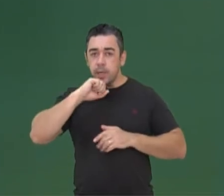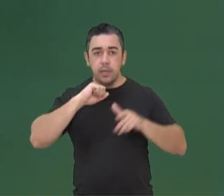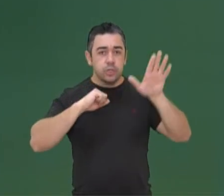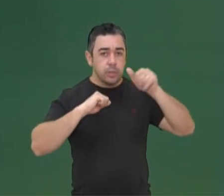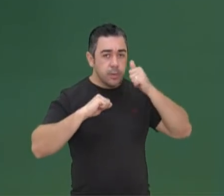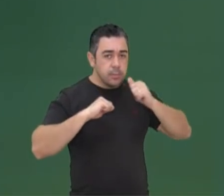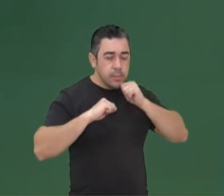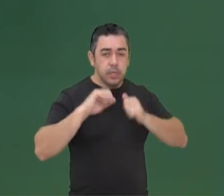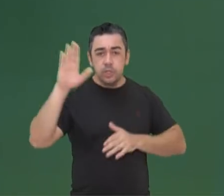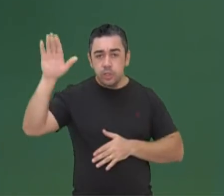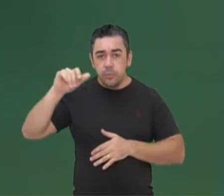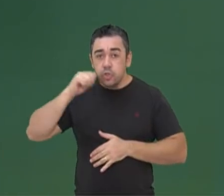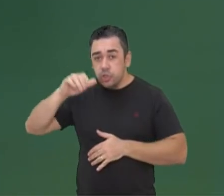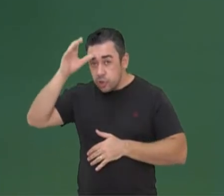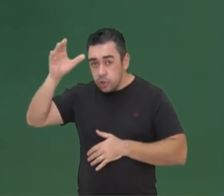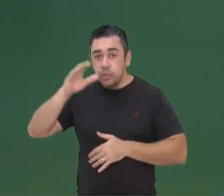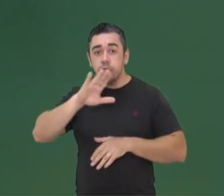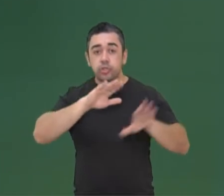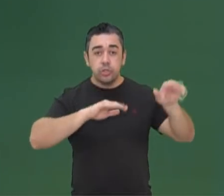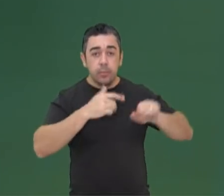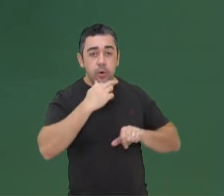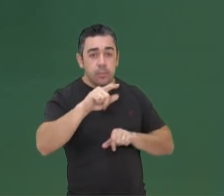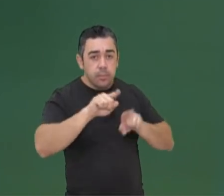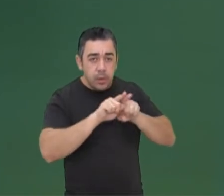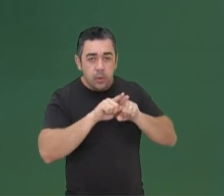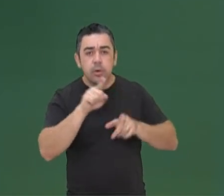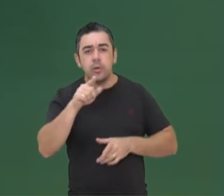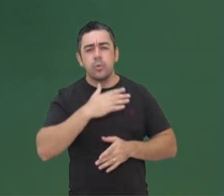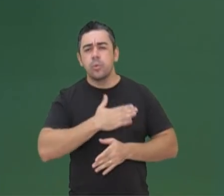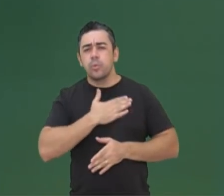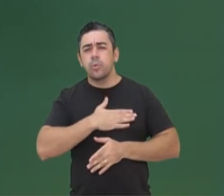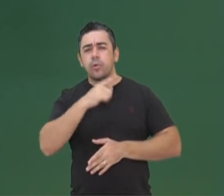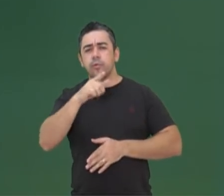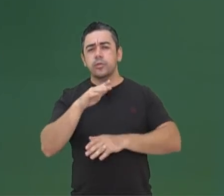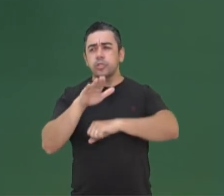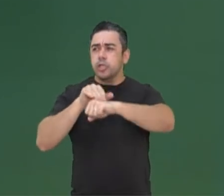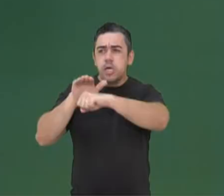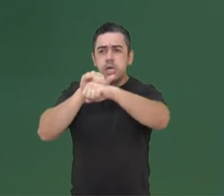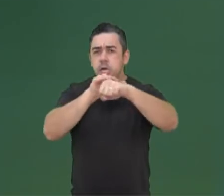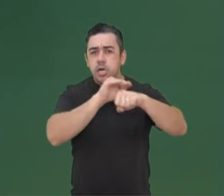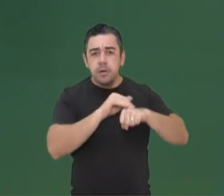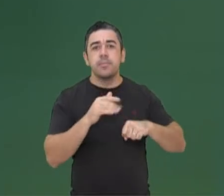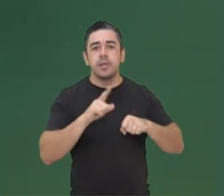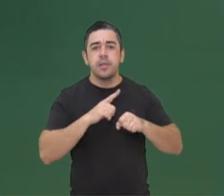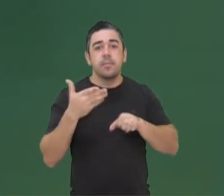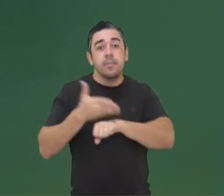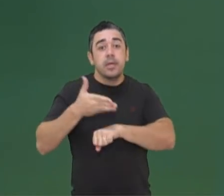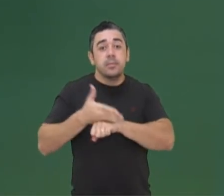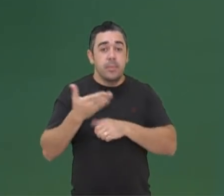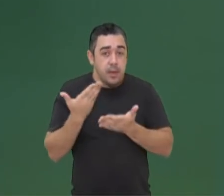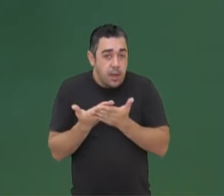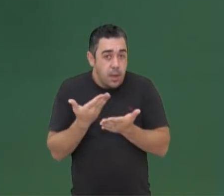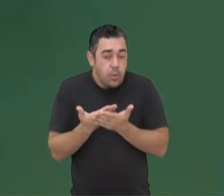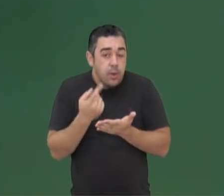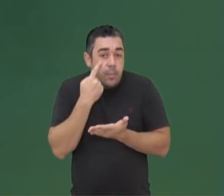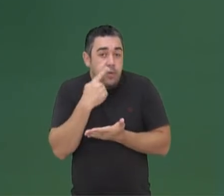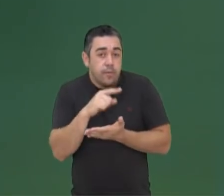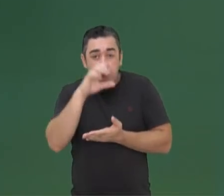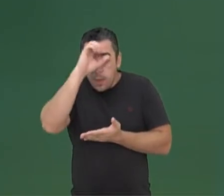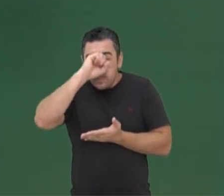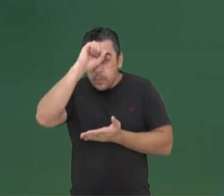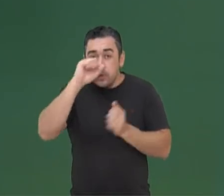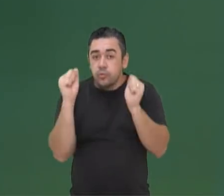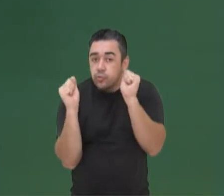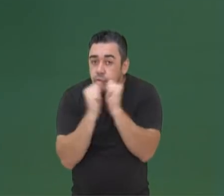pai, chamou a tia, chamou o irmão mais velho. Eu adoro quando vocês chamam quem mora com vocês para participar dessa aula, para aprender um